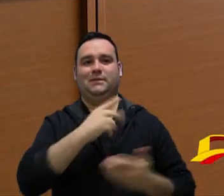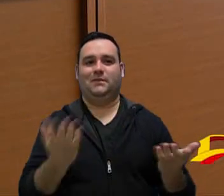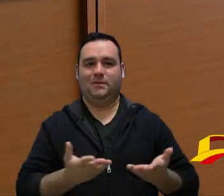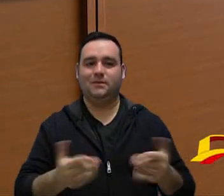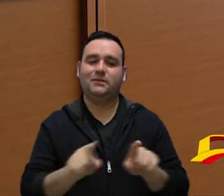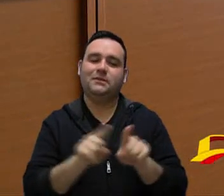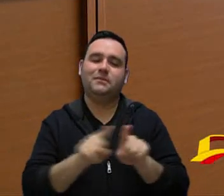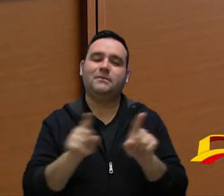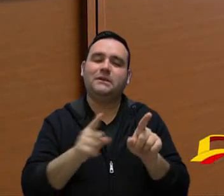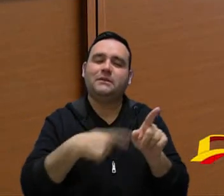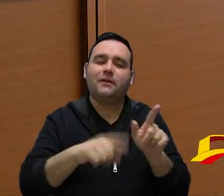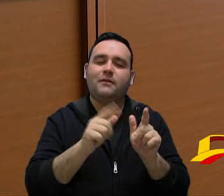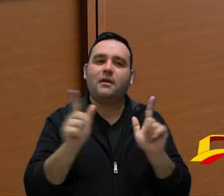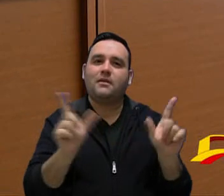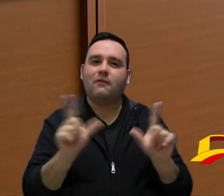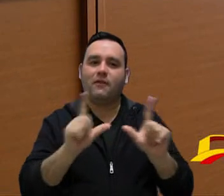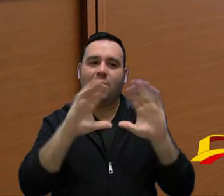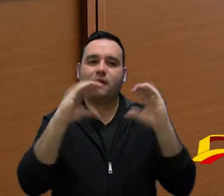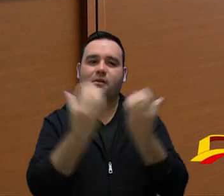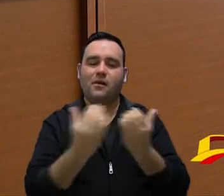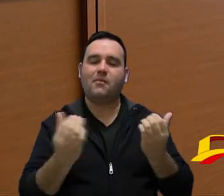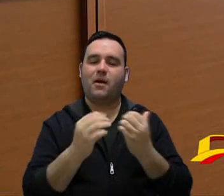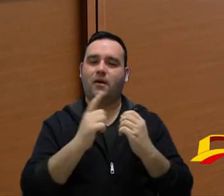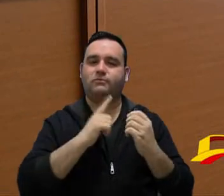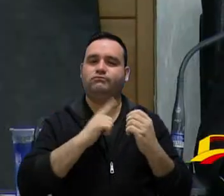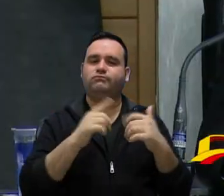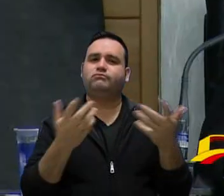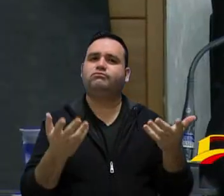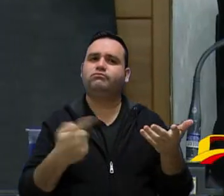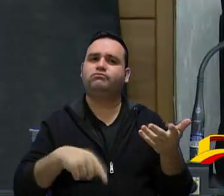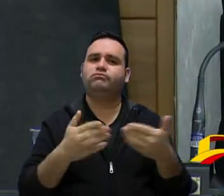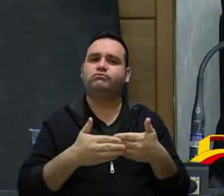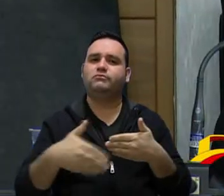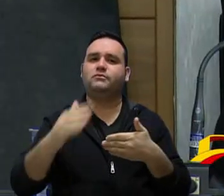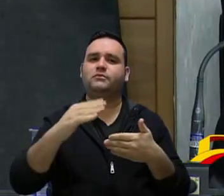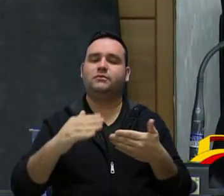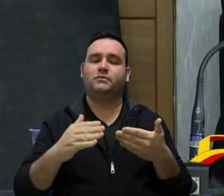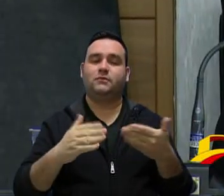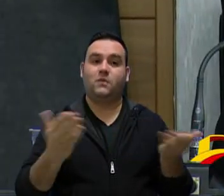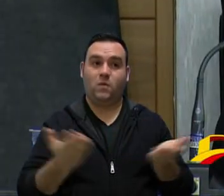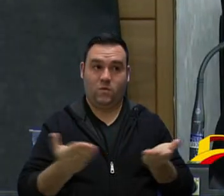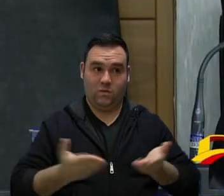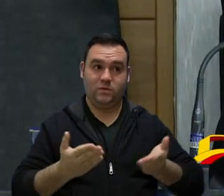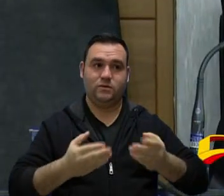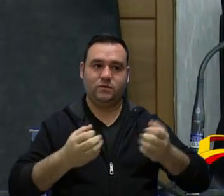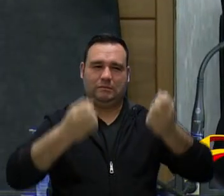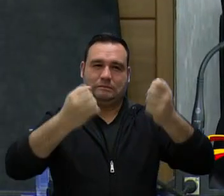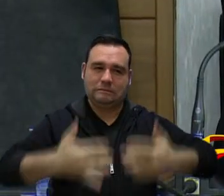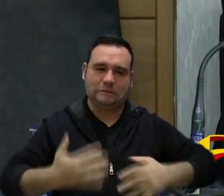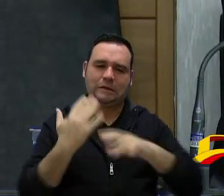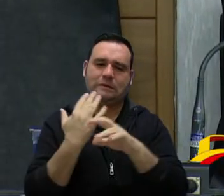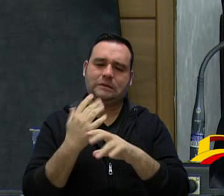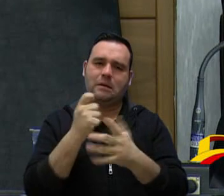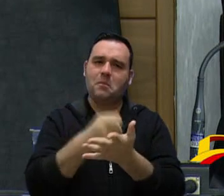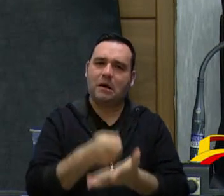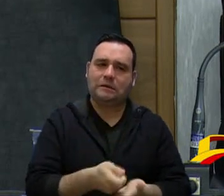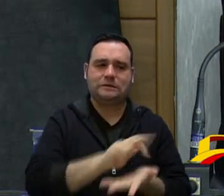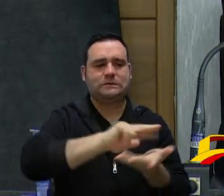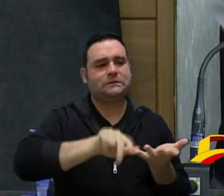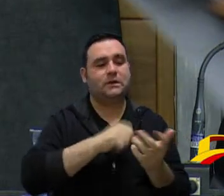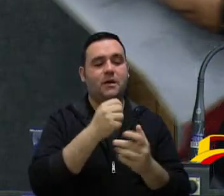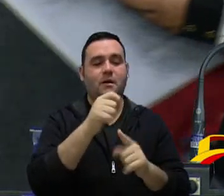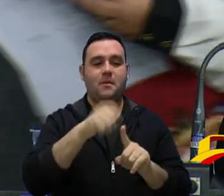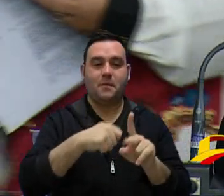aqui e nos acompanham também pela tv legislativa nós daremos início a esta prestação de contas do 1º